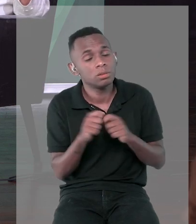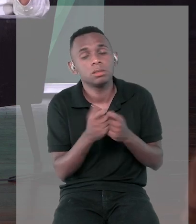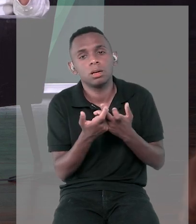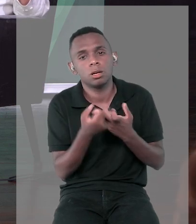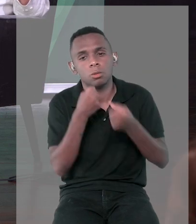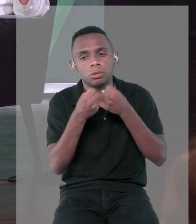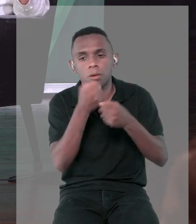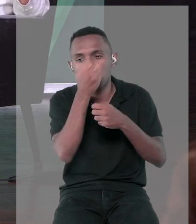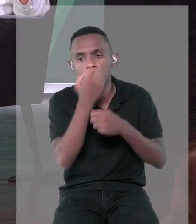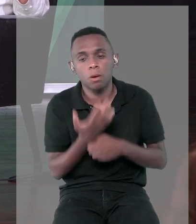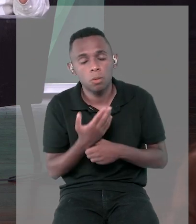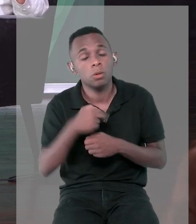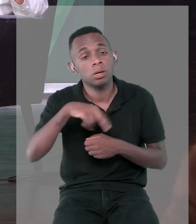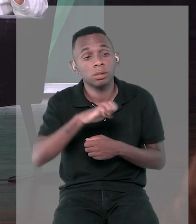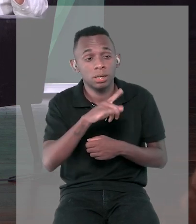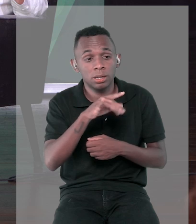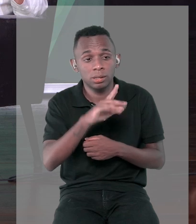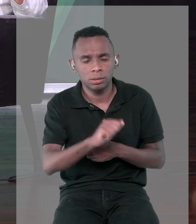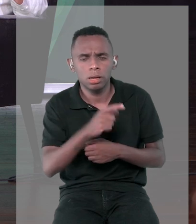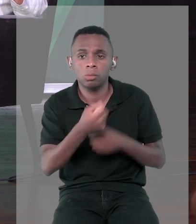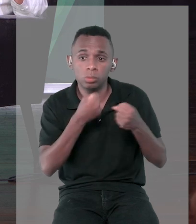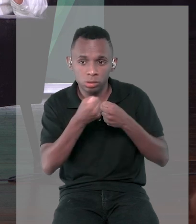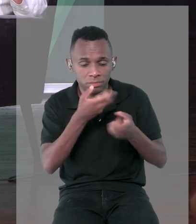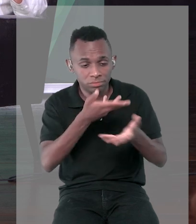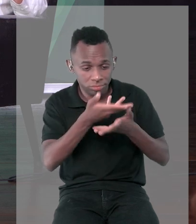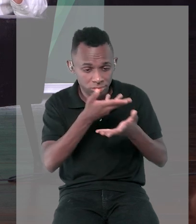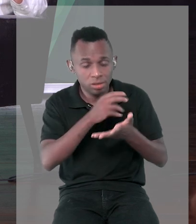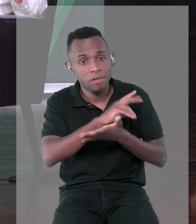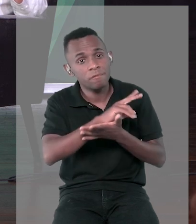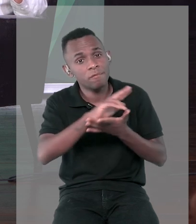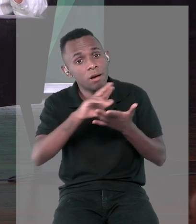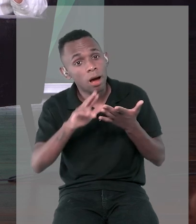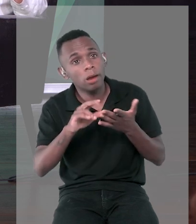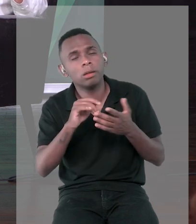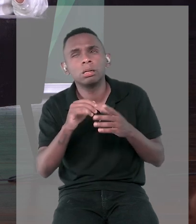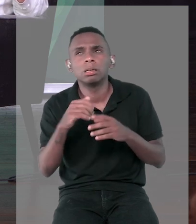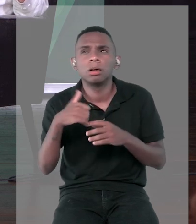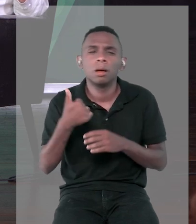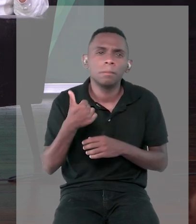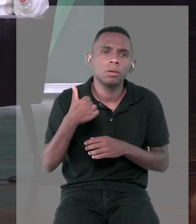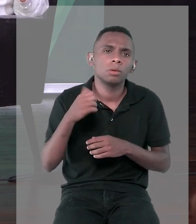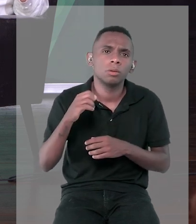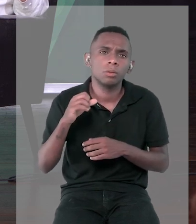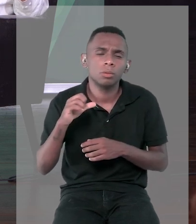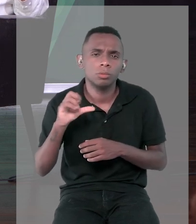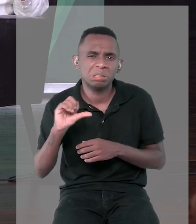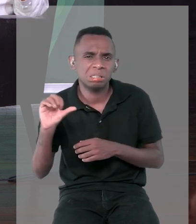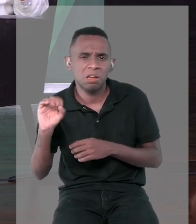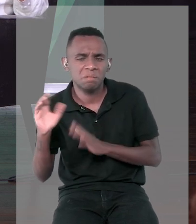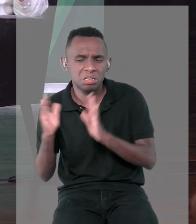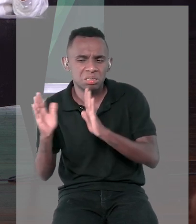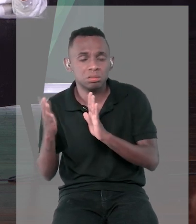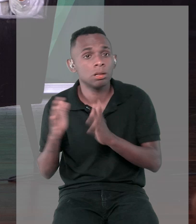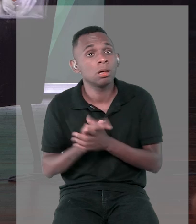uma entrevista muito boa com a Nélida Pion. E é uma entrevista, várias, são de final dos anos 80, começo dos anos